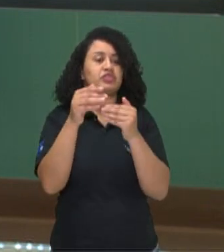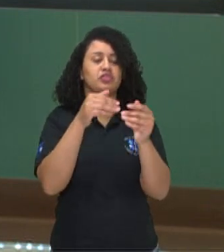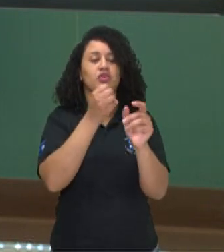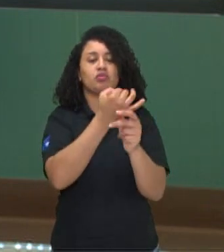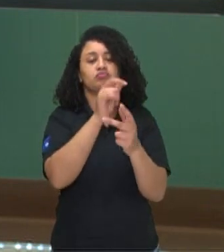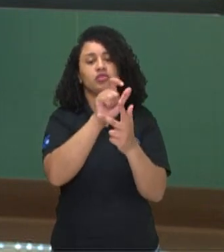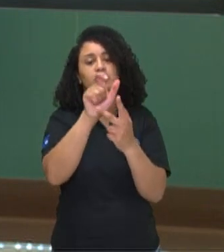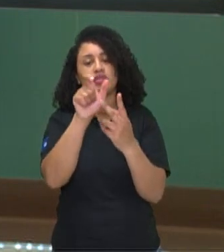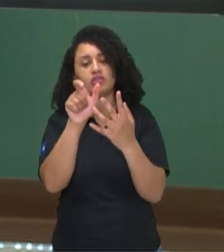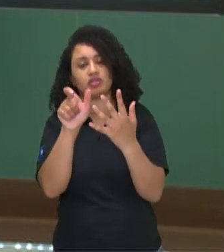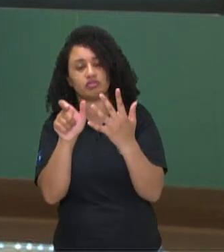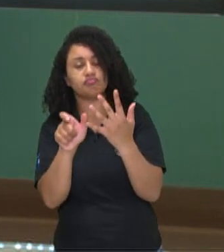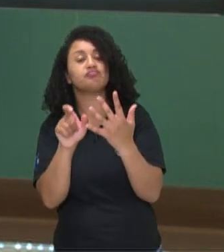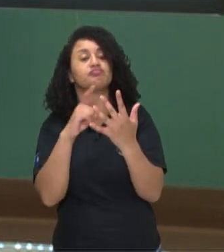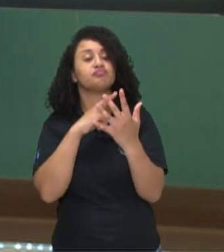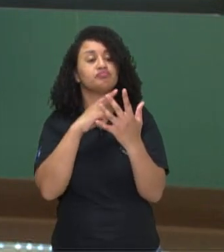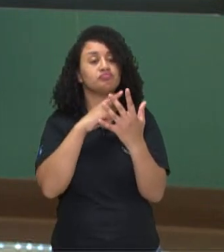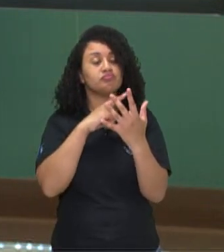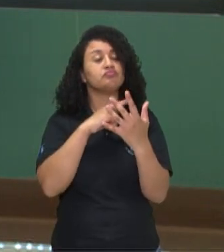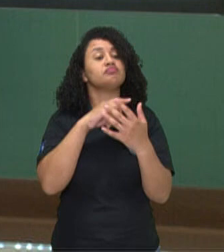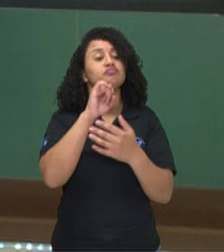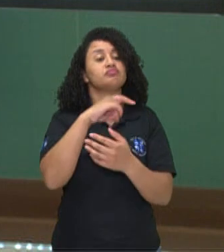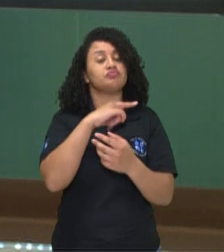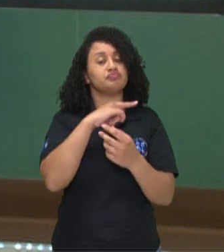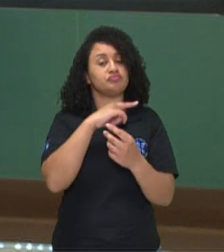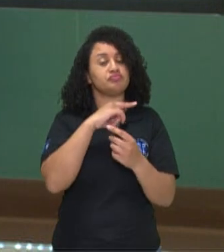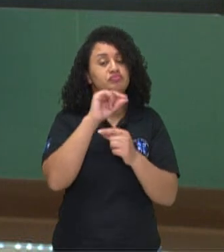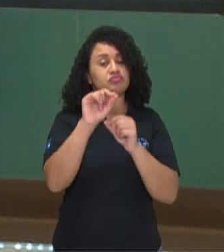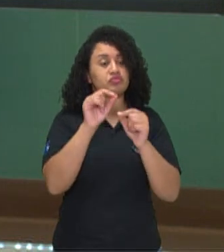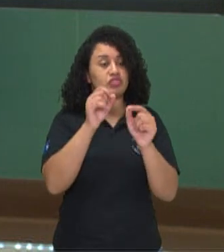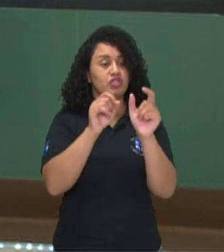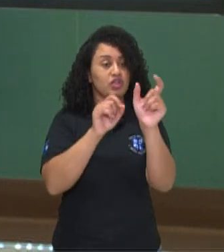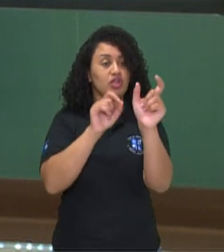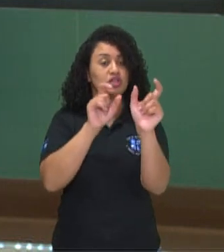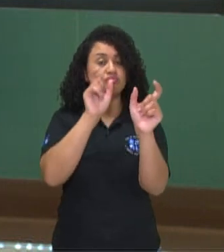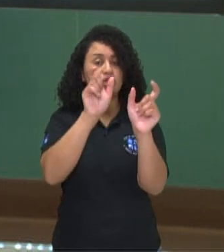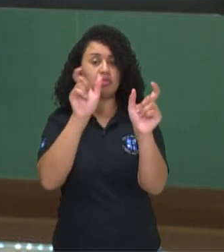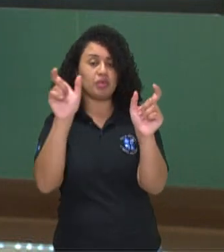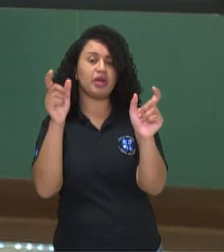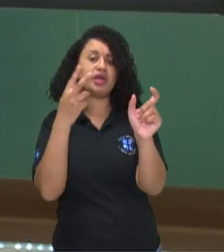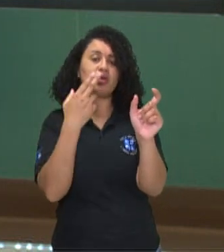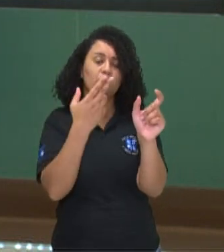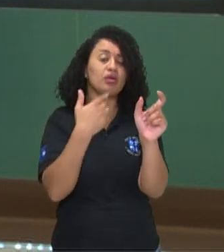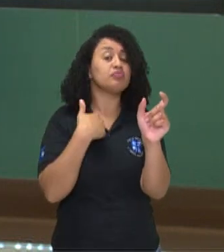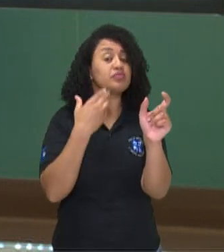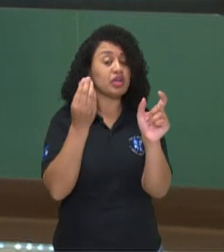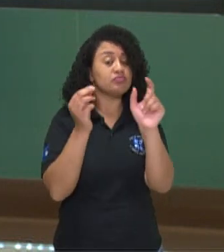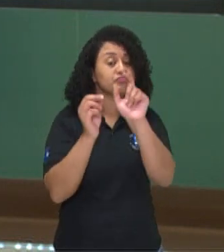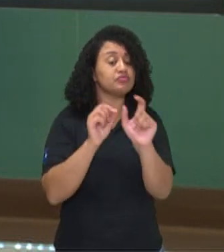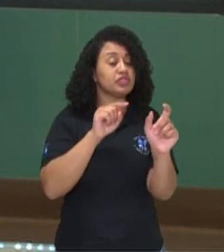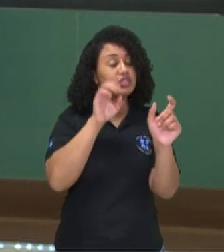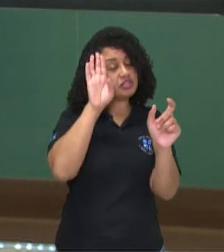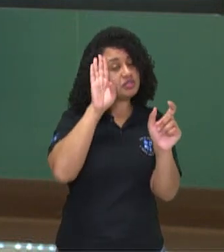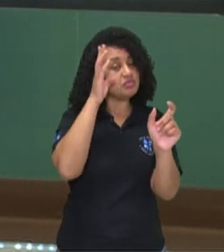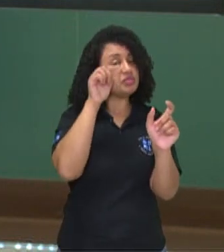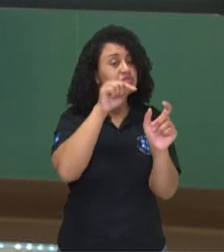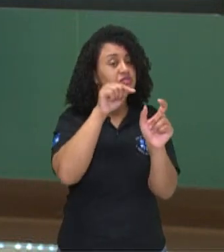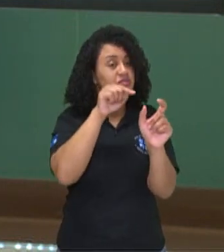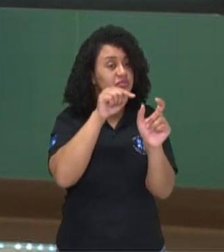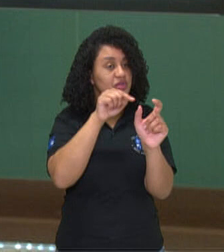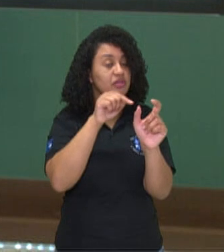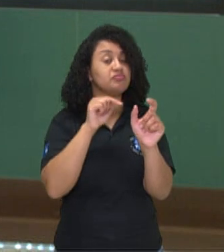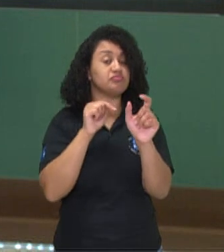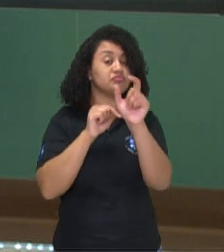termos você tenha, se tiver o mesmo fator em todas, você coloca em evidência, coloca na frente. Colocar